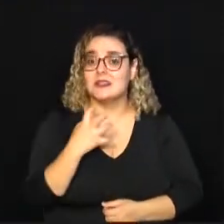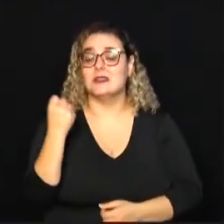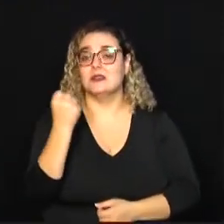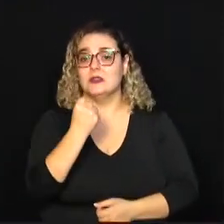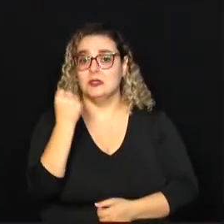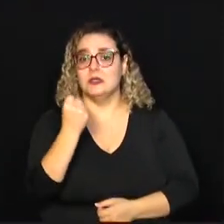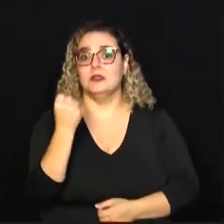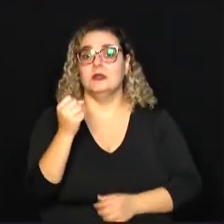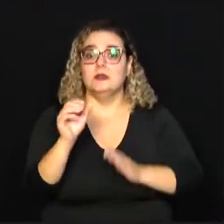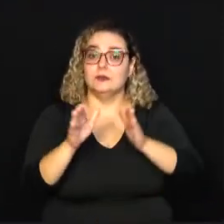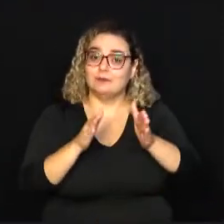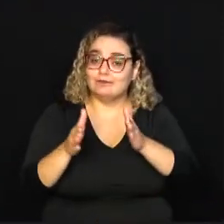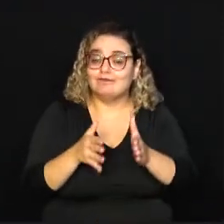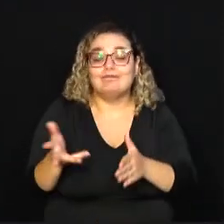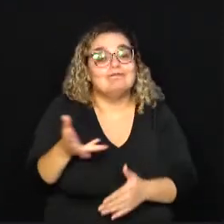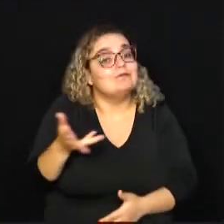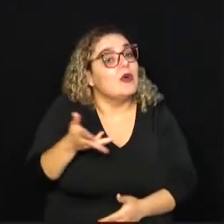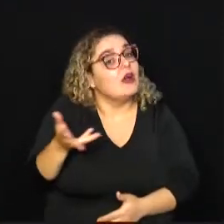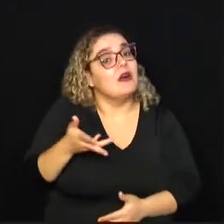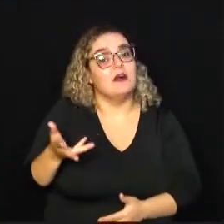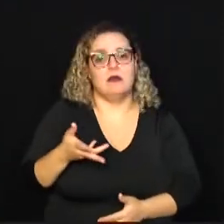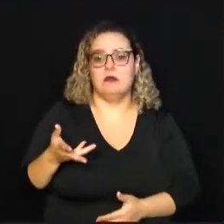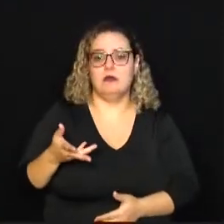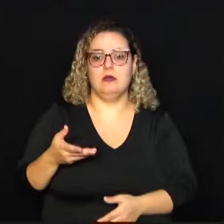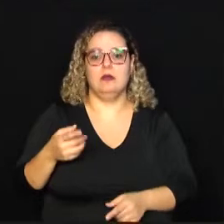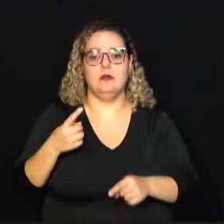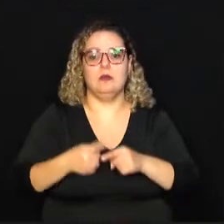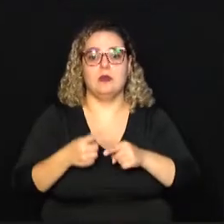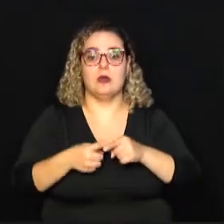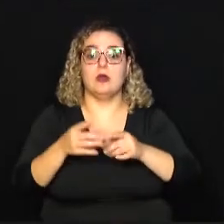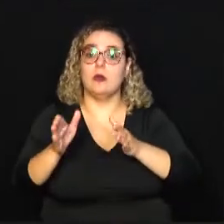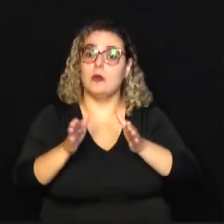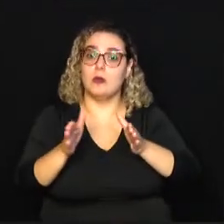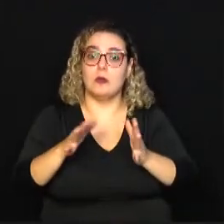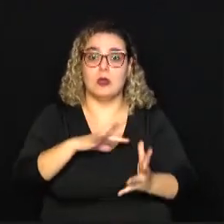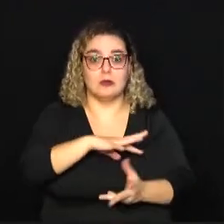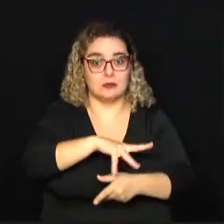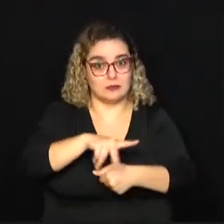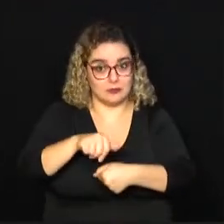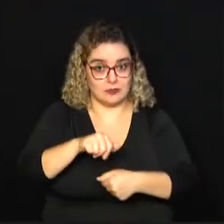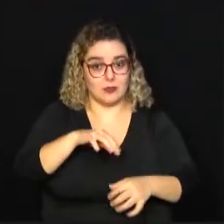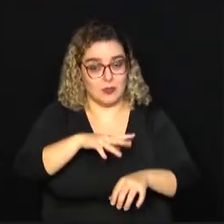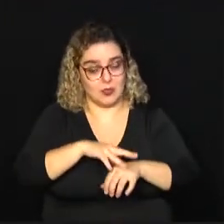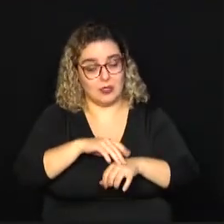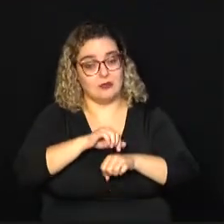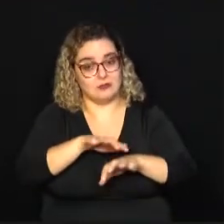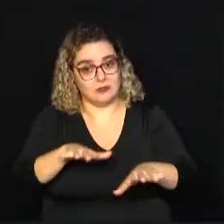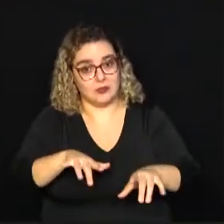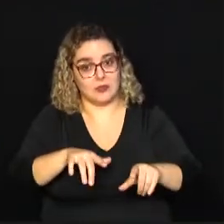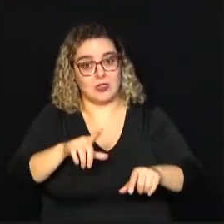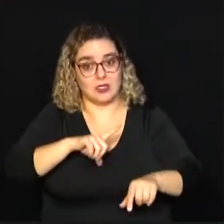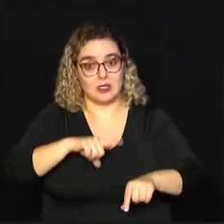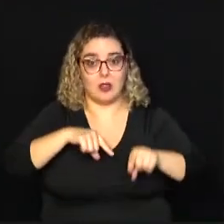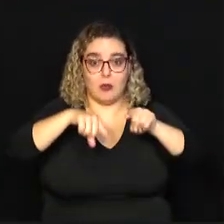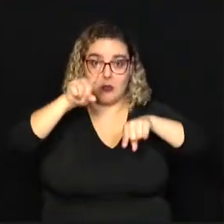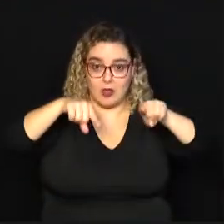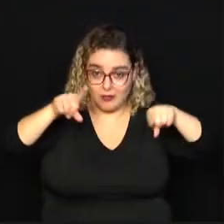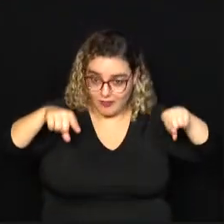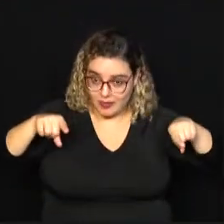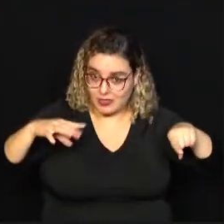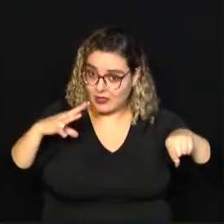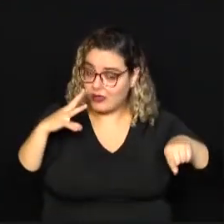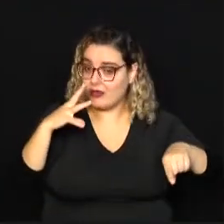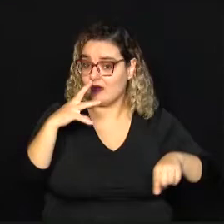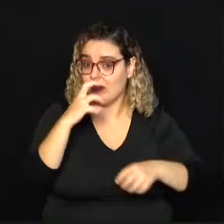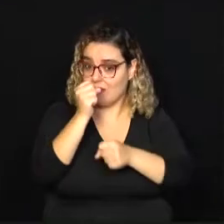tempo pede, porque é um momento da pandemia em que nós estamos enfrentando, portanto, uma variante que ela né, e o Feitor